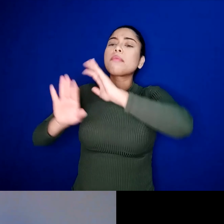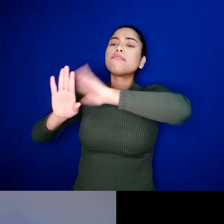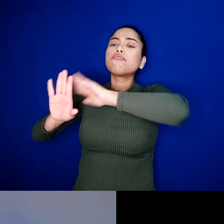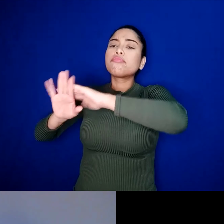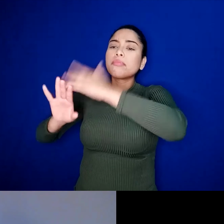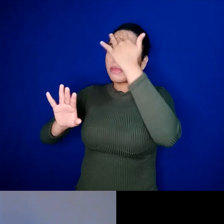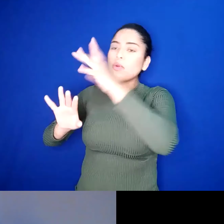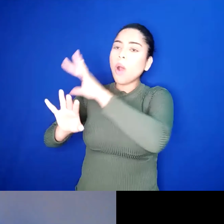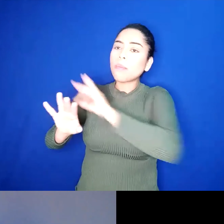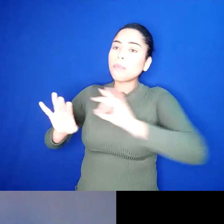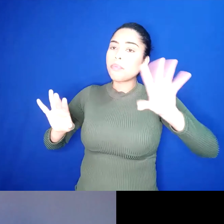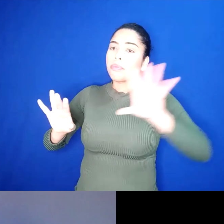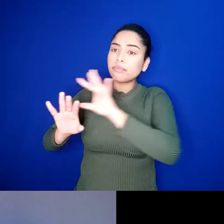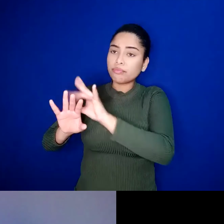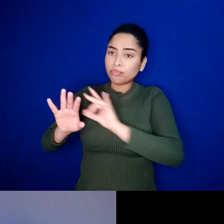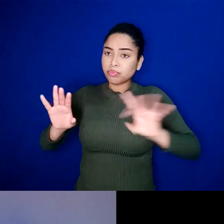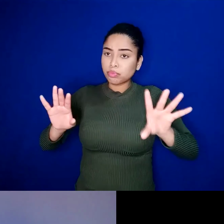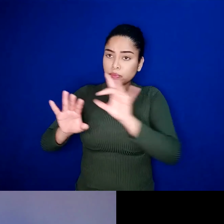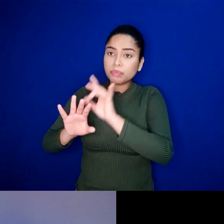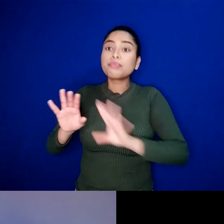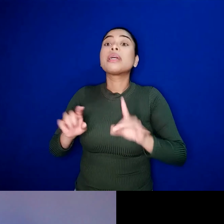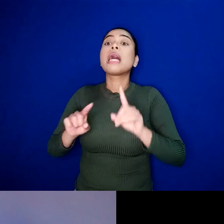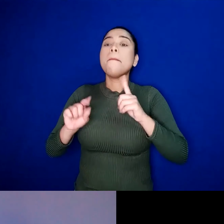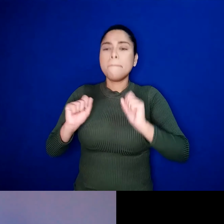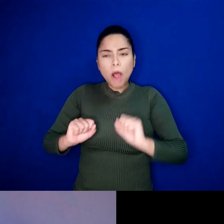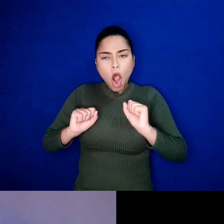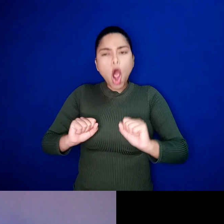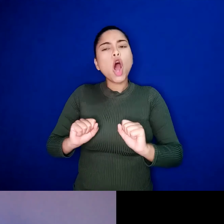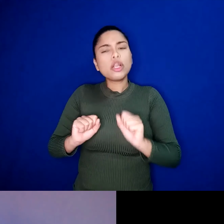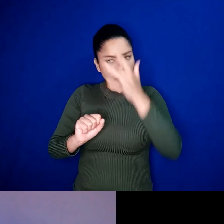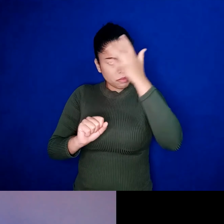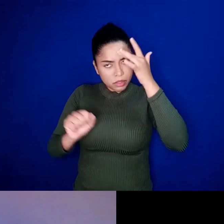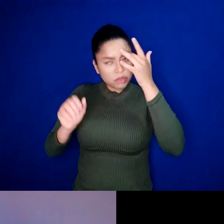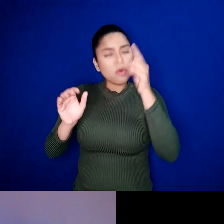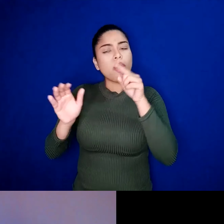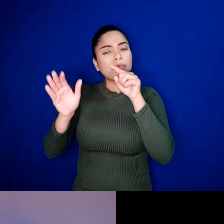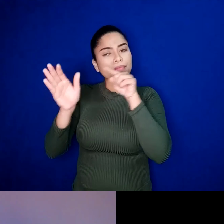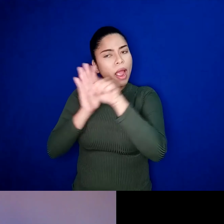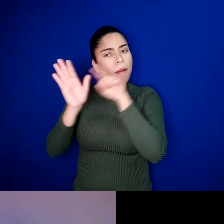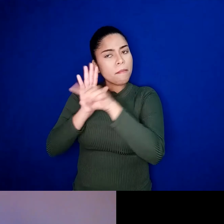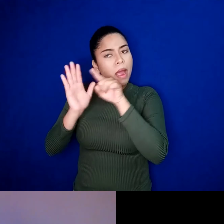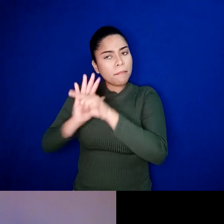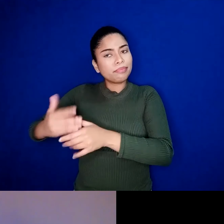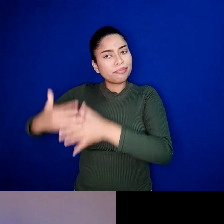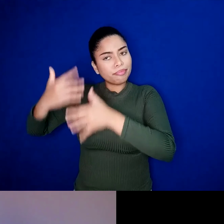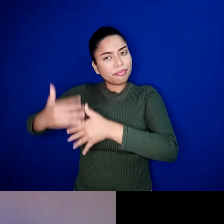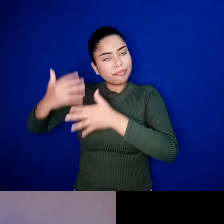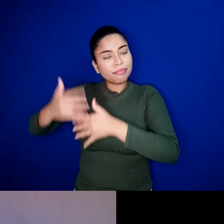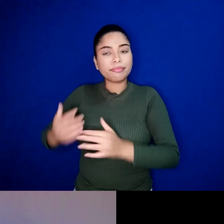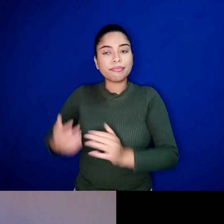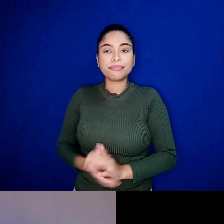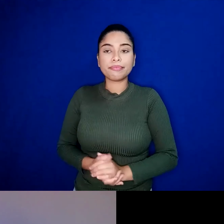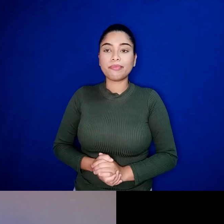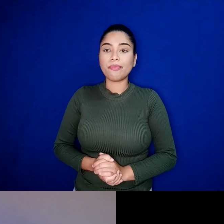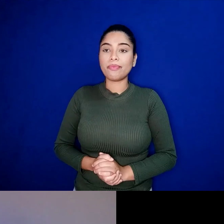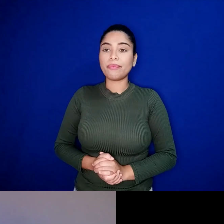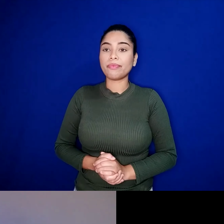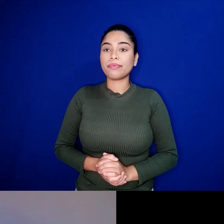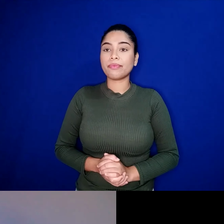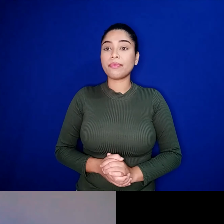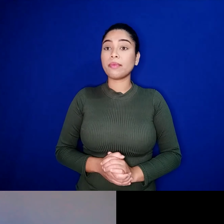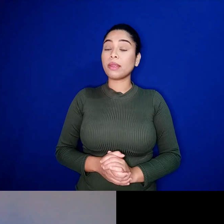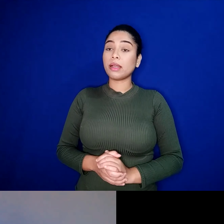tudo mais pode mandar aqui pelo shared depois responde a preta ver se for o caso a gente organiza aqui com o e no Brasil